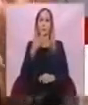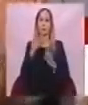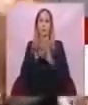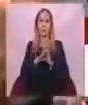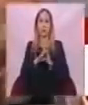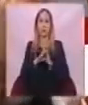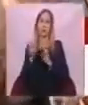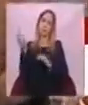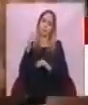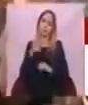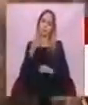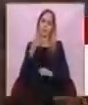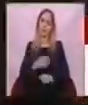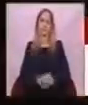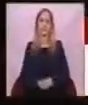uma parte dele.